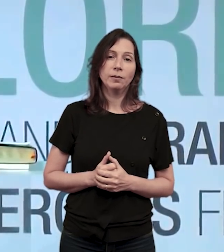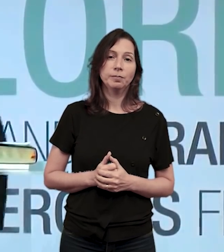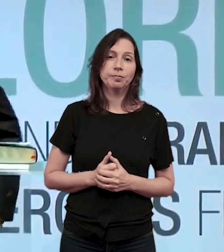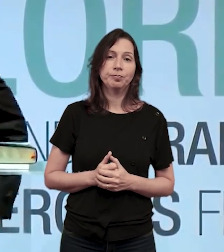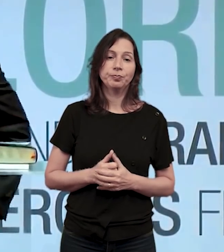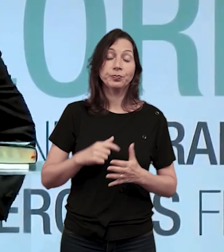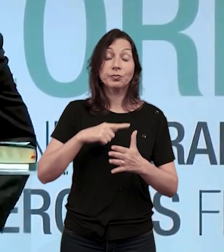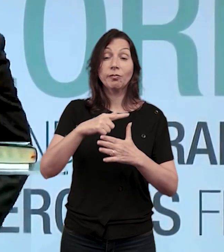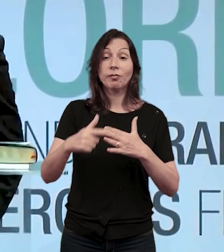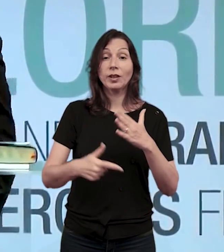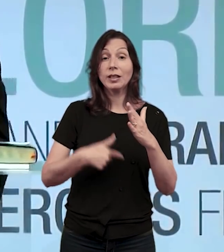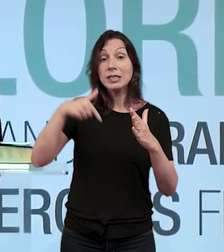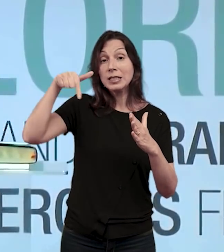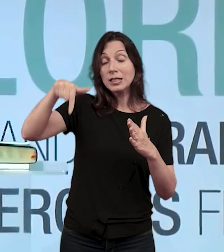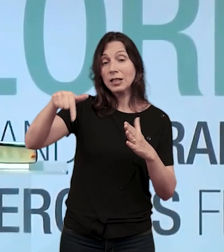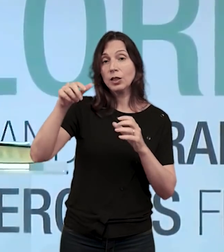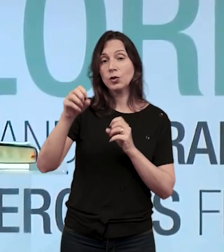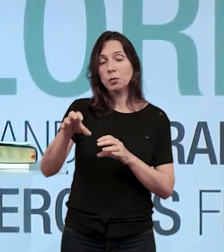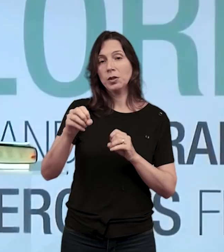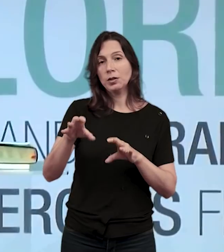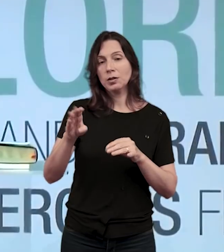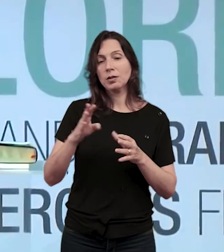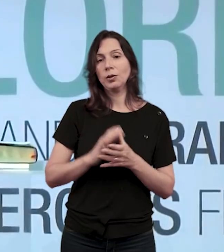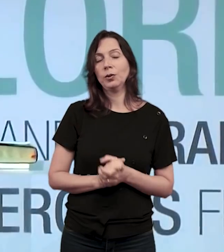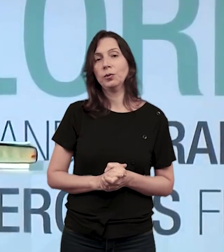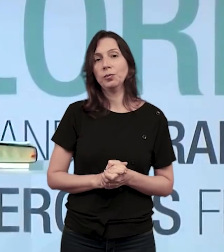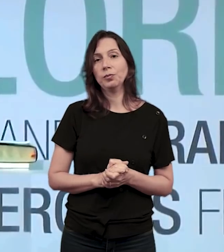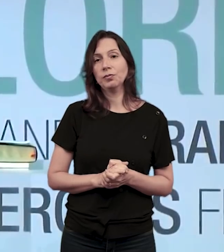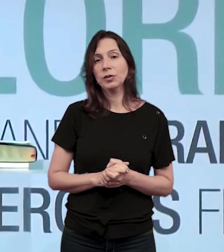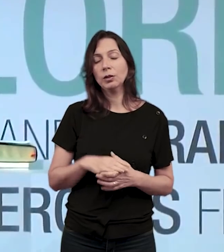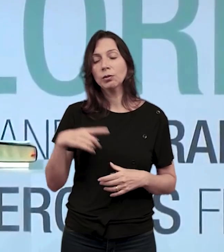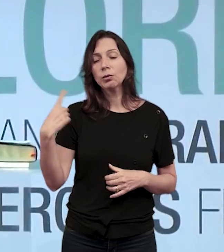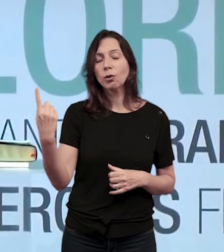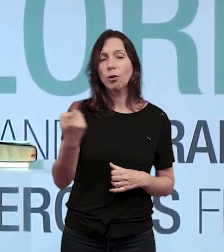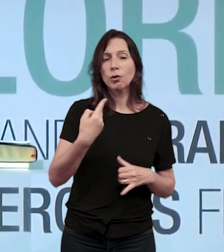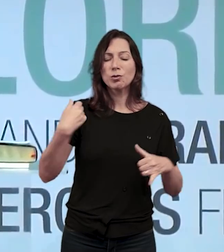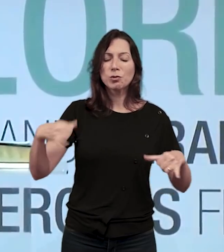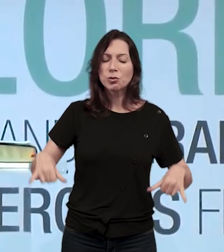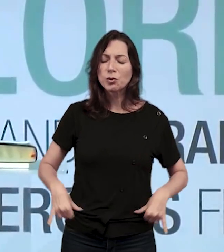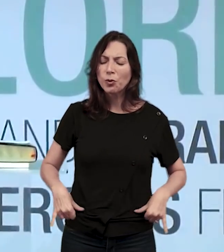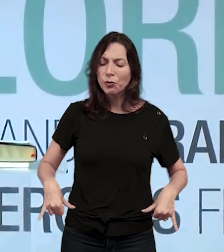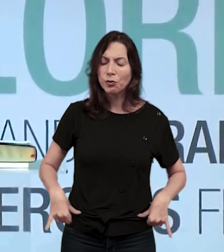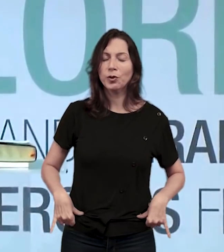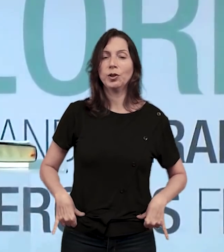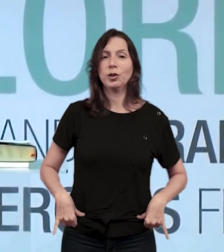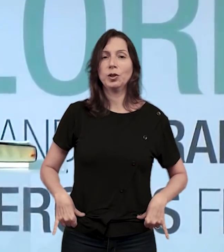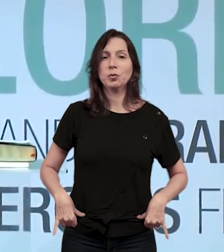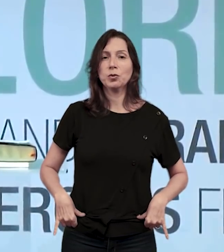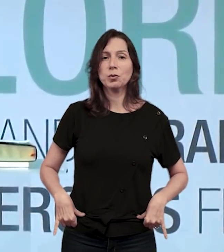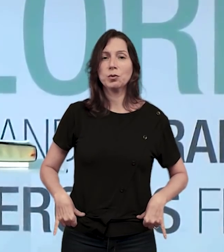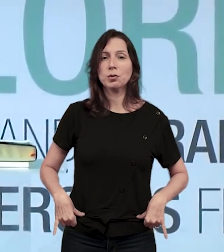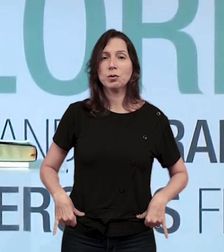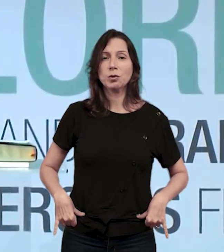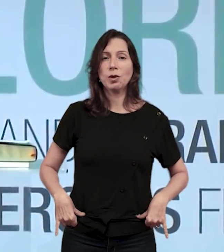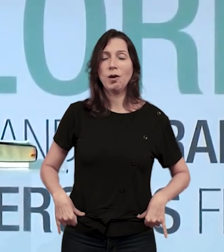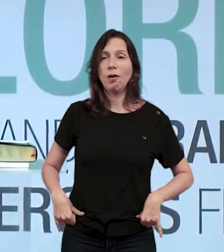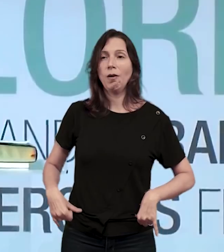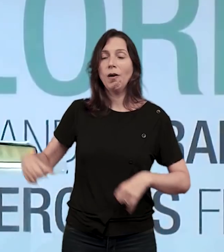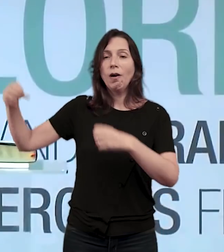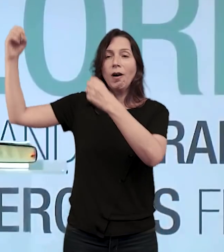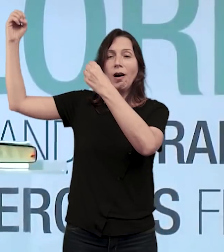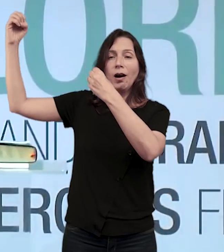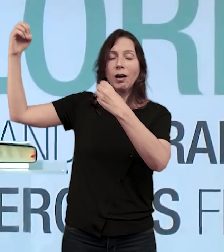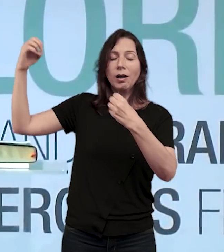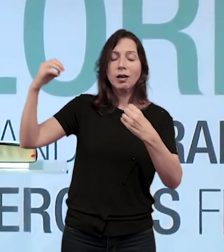Sétima lição: quando passamos pelo vale do sofrimento, a graça de Deus sempre